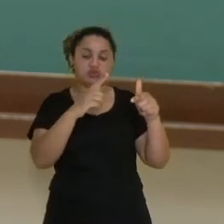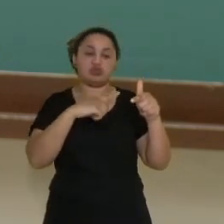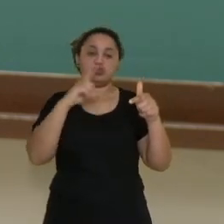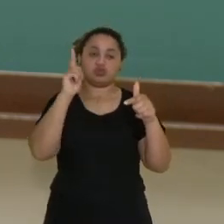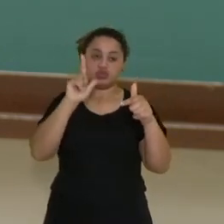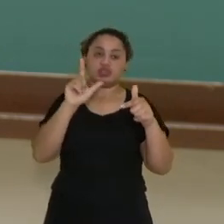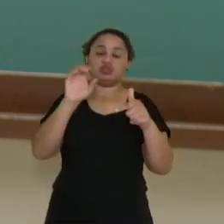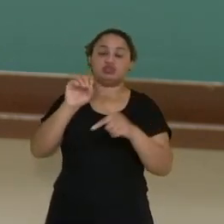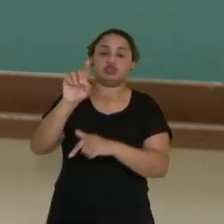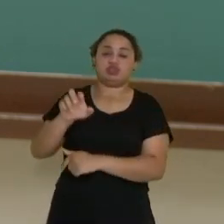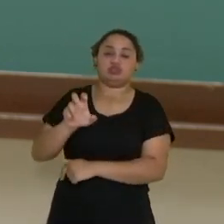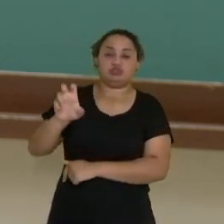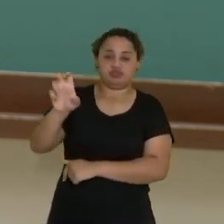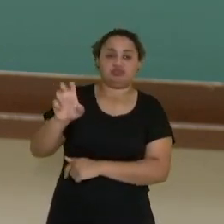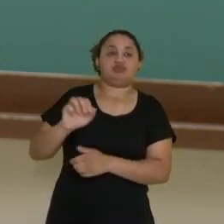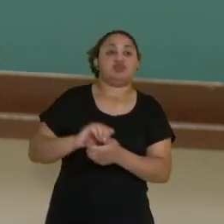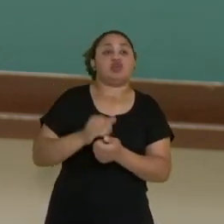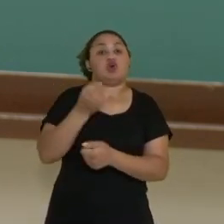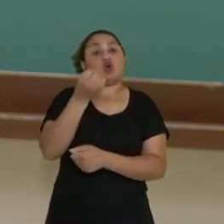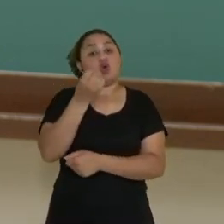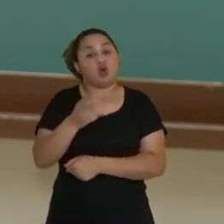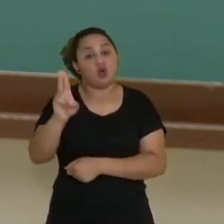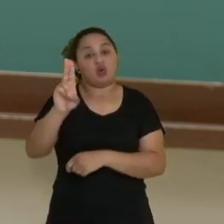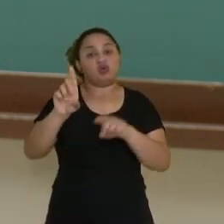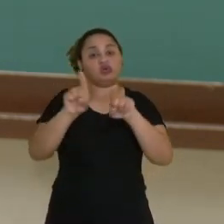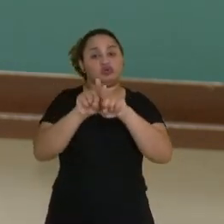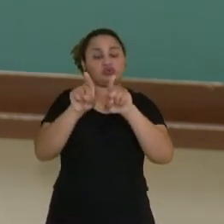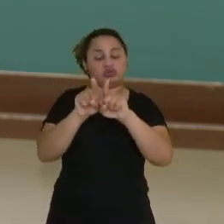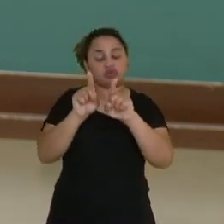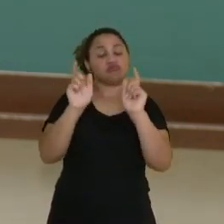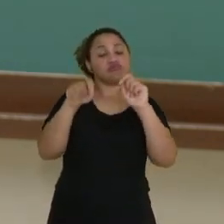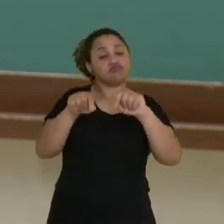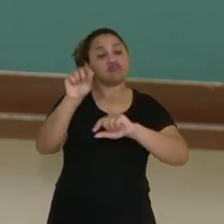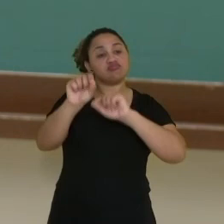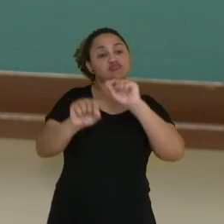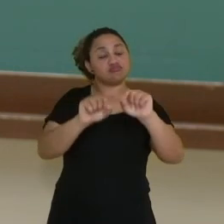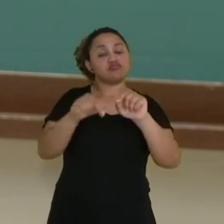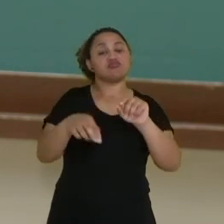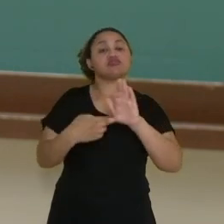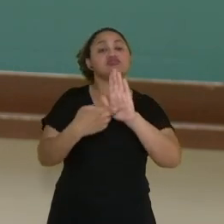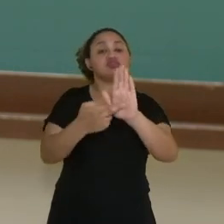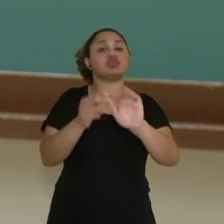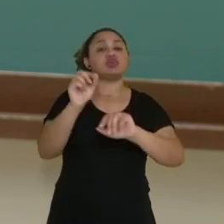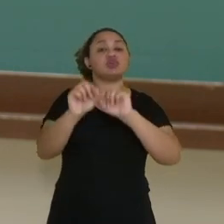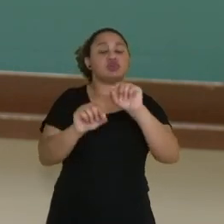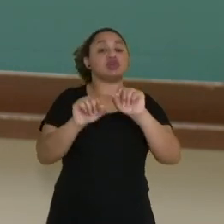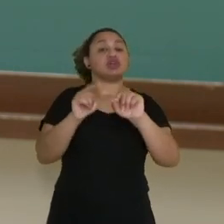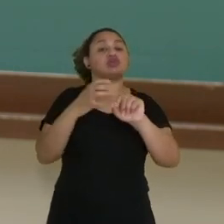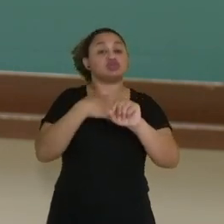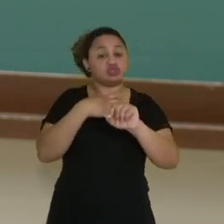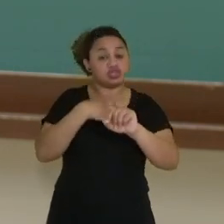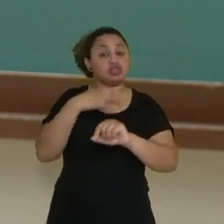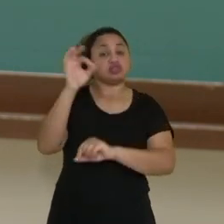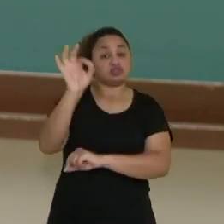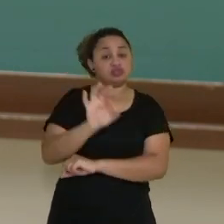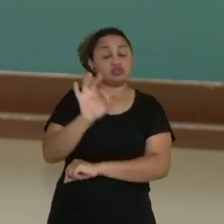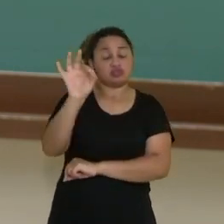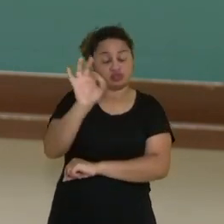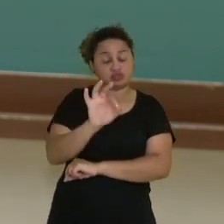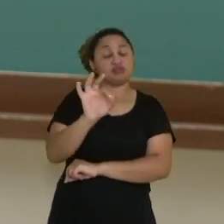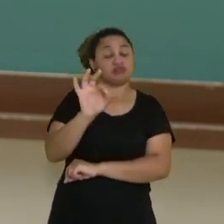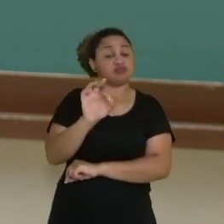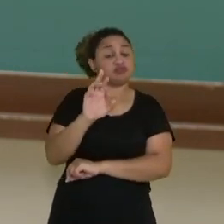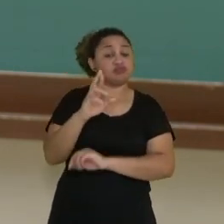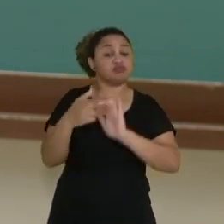ficar 0,5, ou ainda eu posso representar a porcentagem na forma, posso